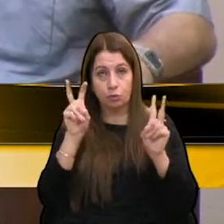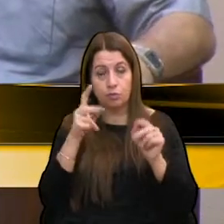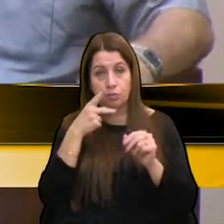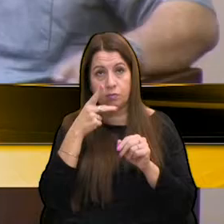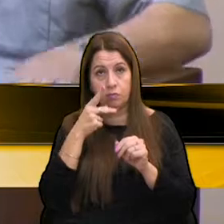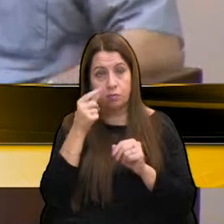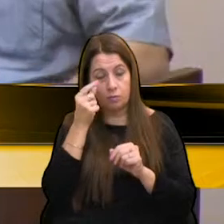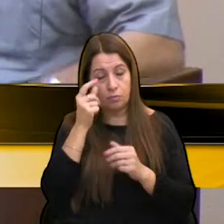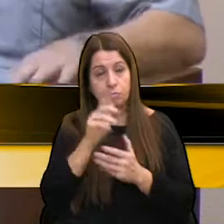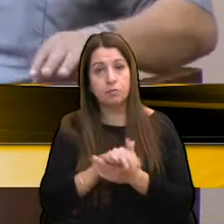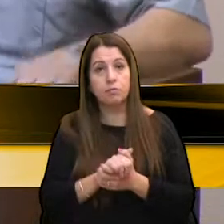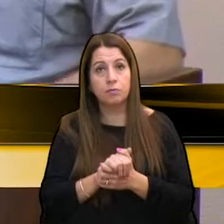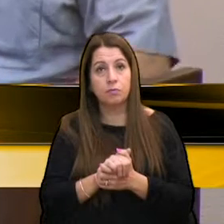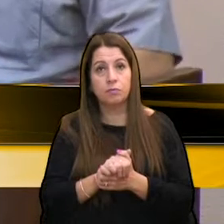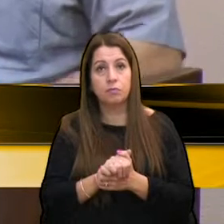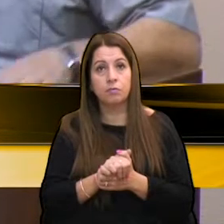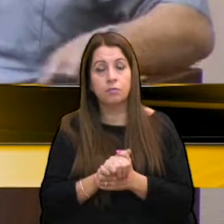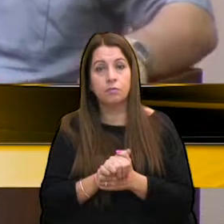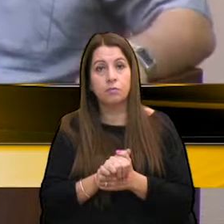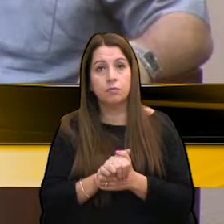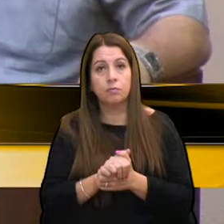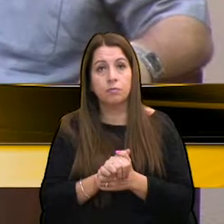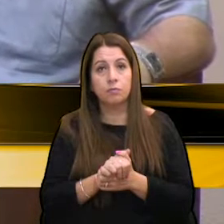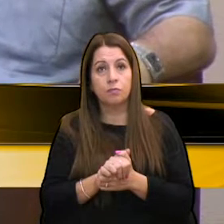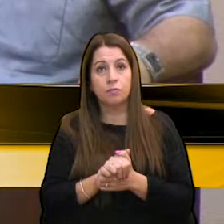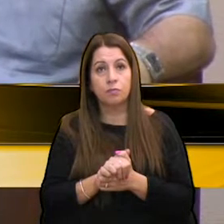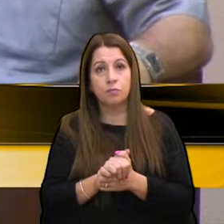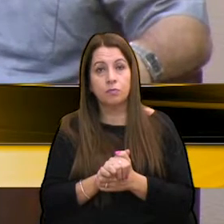vereador Périco falou. Vereador Périco,